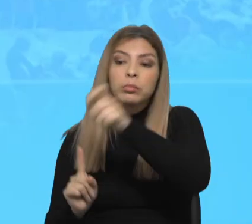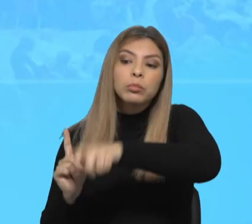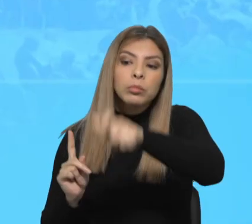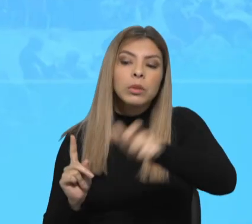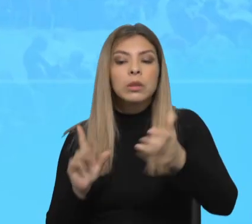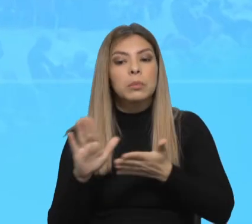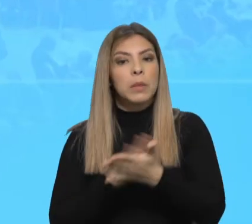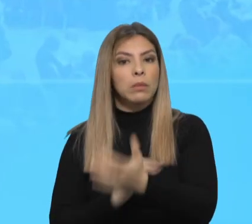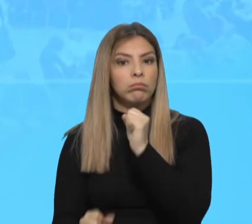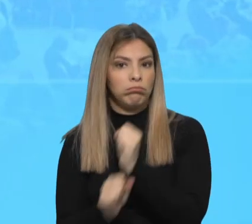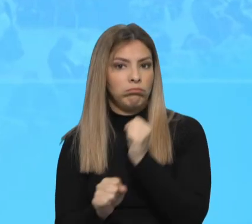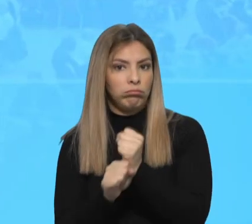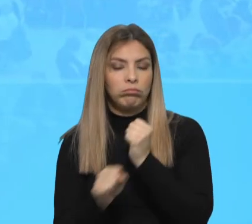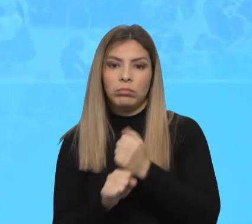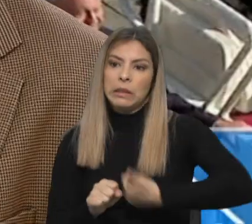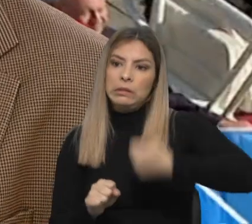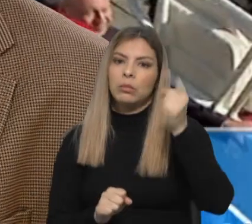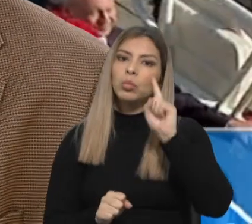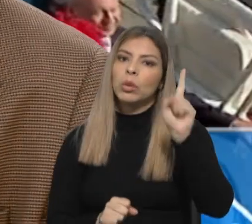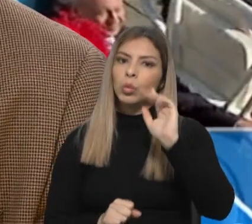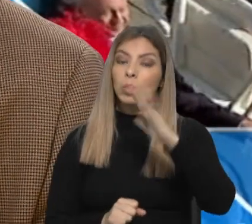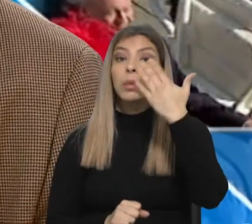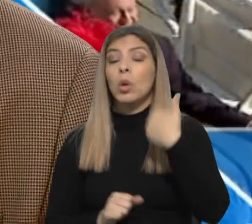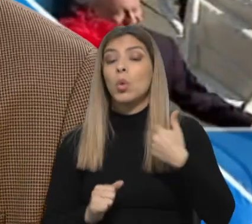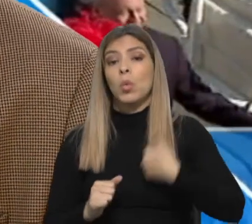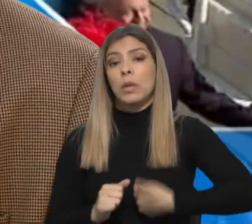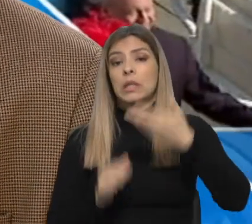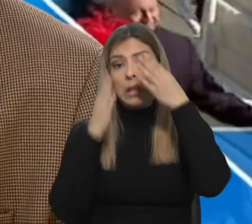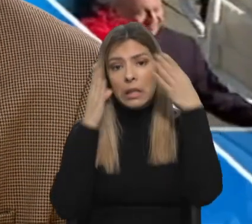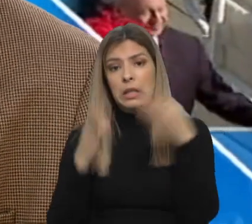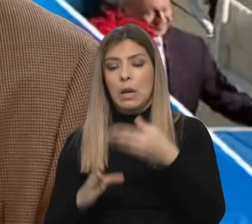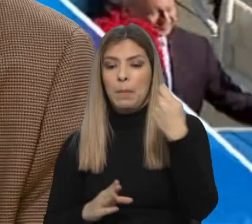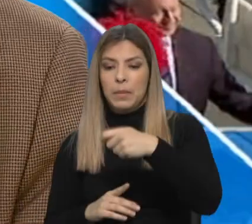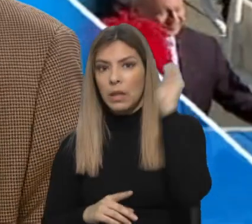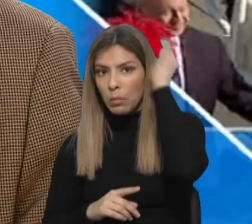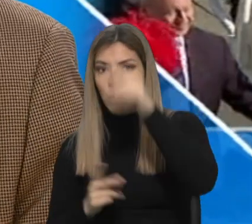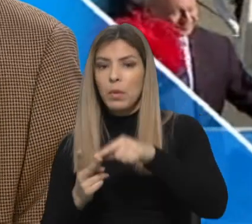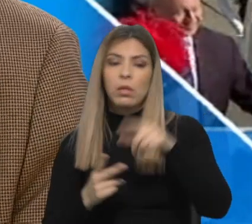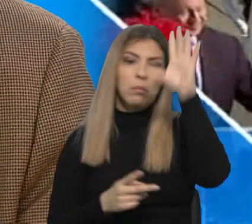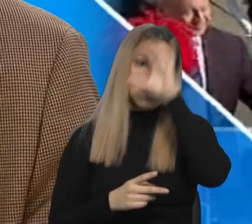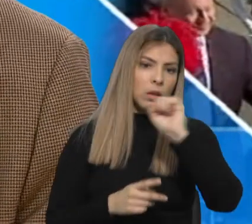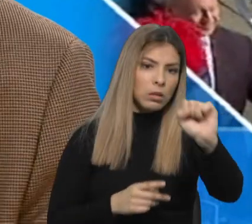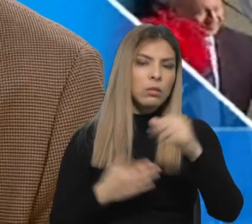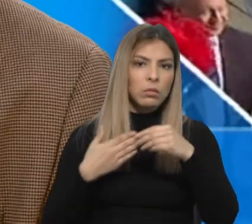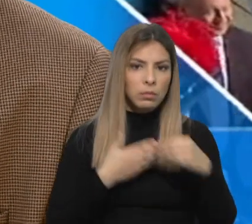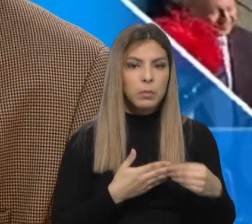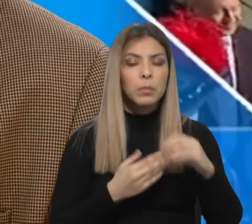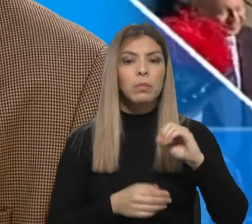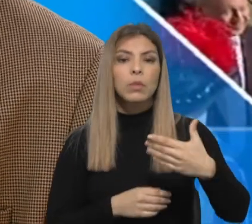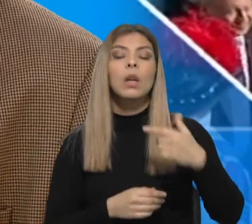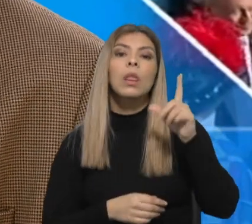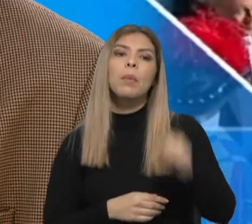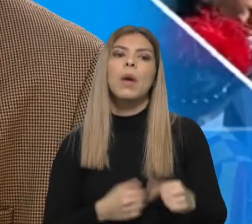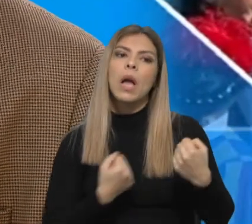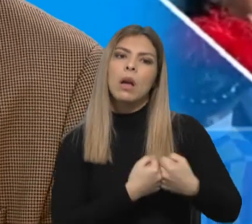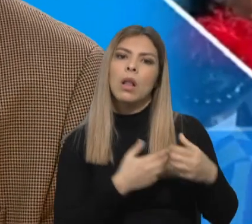funções determinantes no nosso país, e eu foquei mais nos Presidentes da República e nos Primeiros-Ministros, mas os líderes da oposição, os líderes partidários e